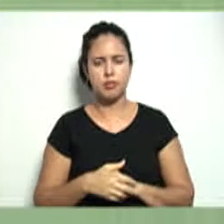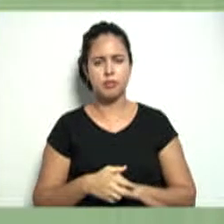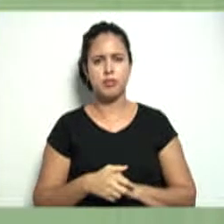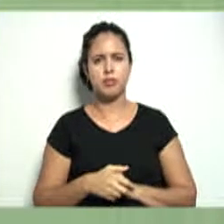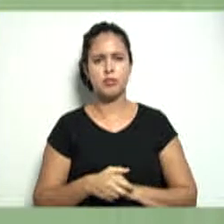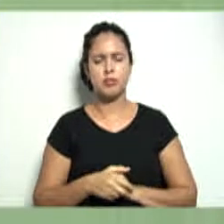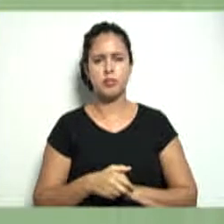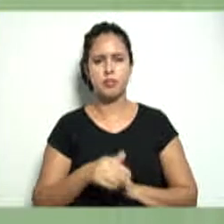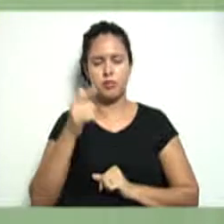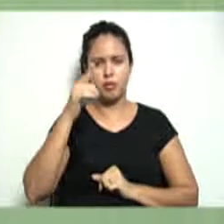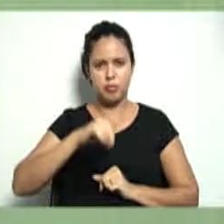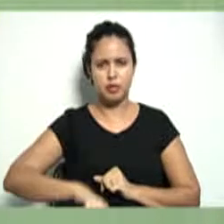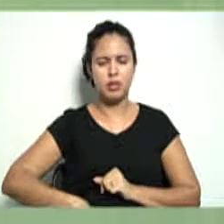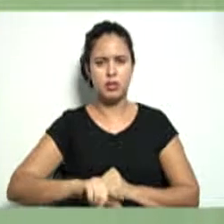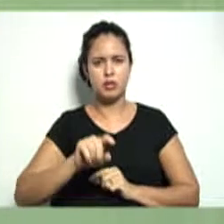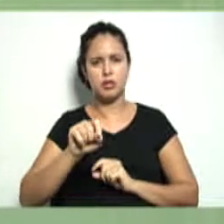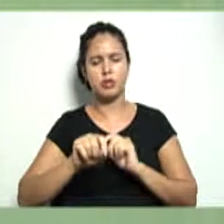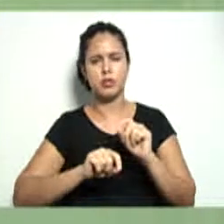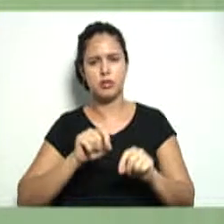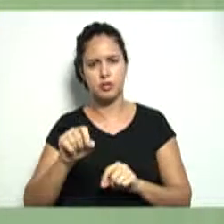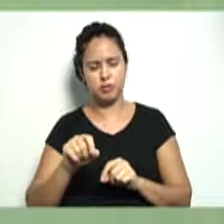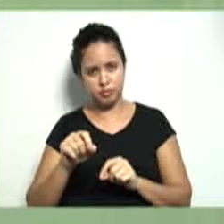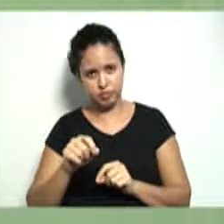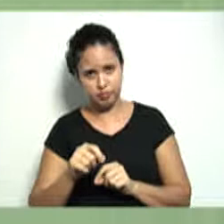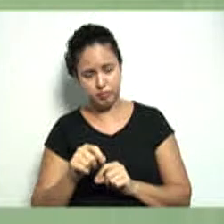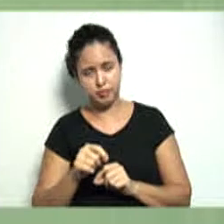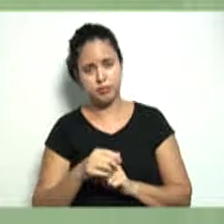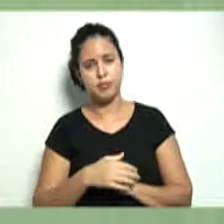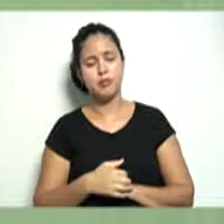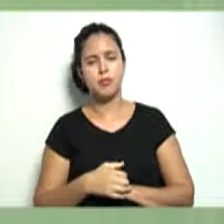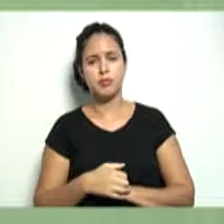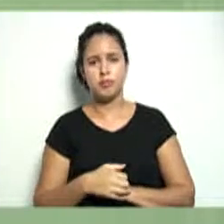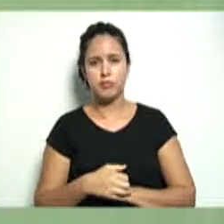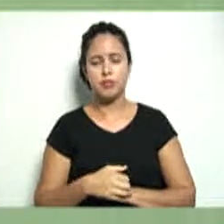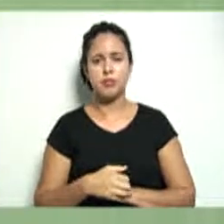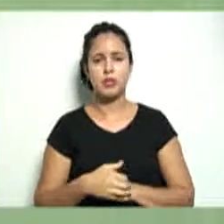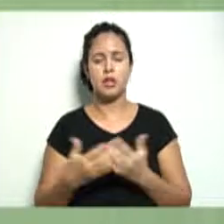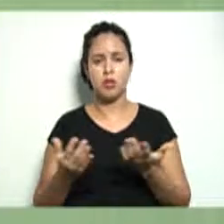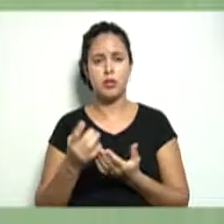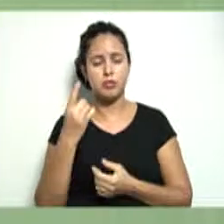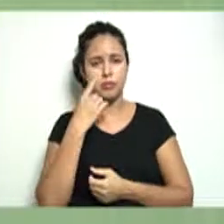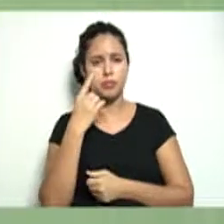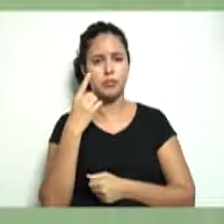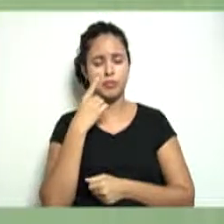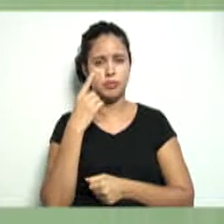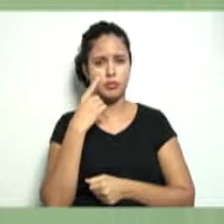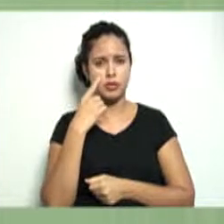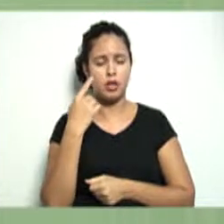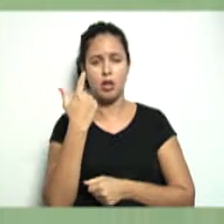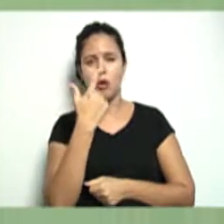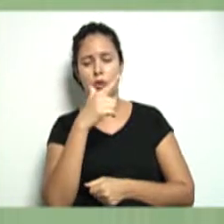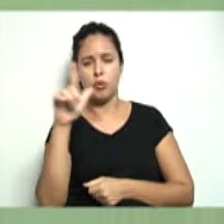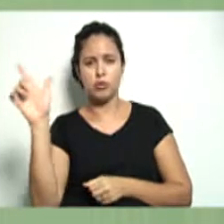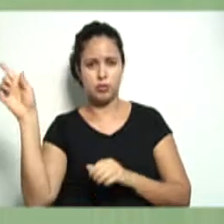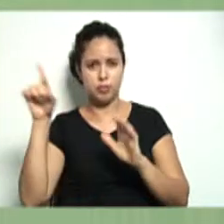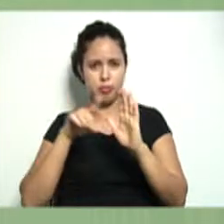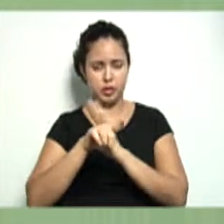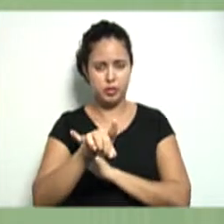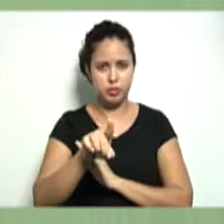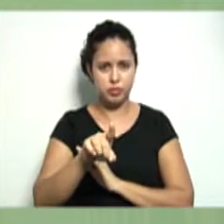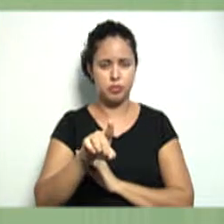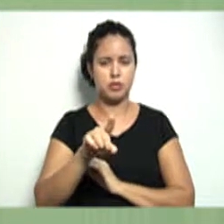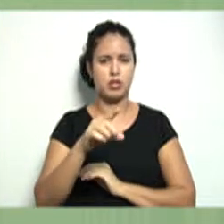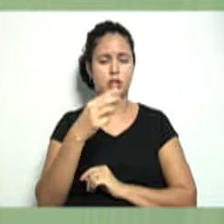nós temos aqui o quê? É isso mesmo. Vamos ver agora a próxima questão, que é uma